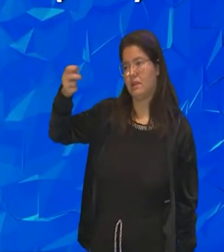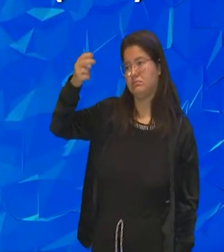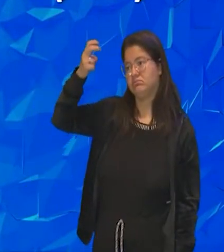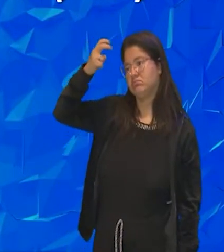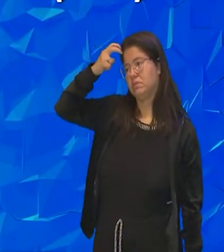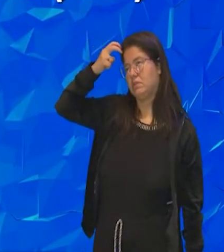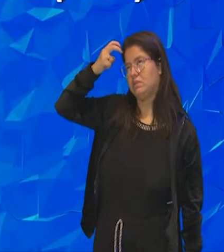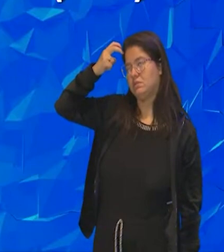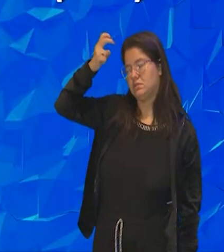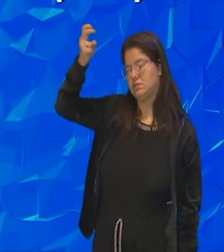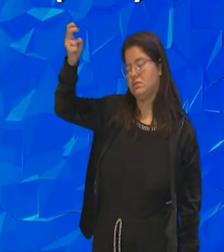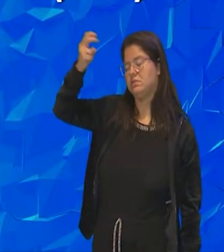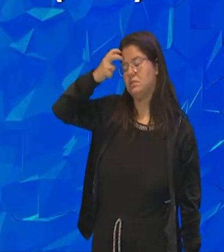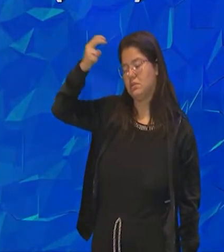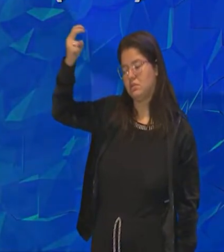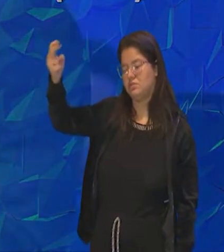as